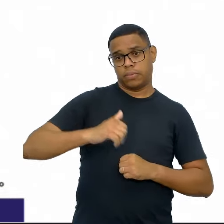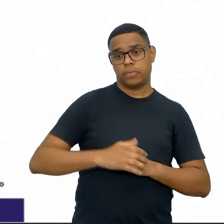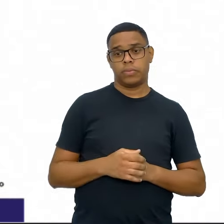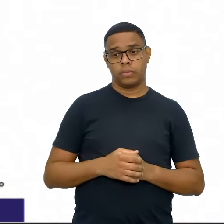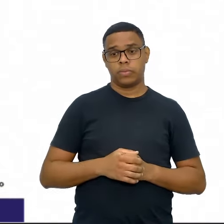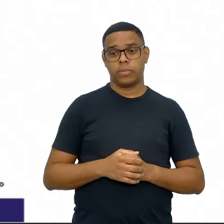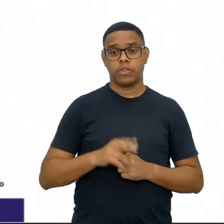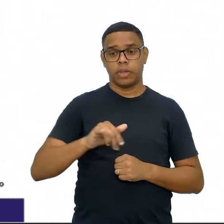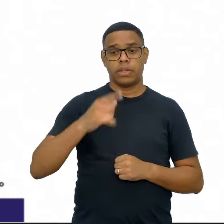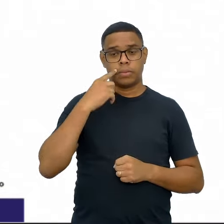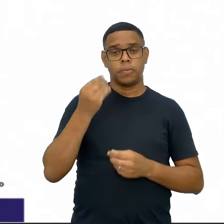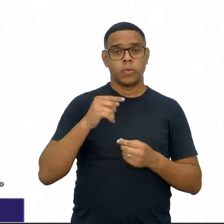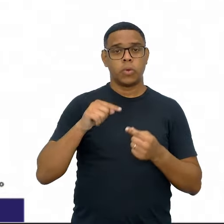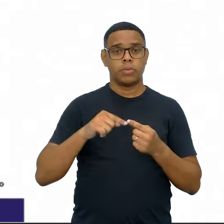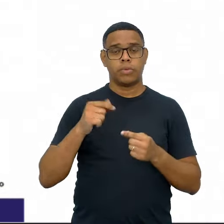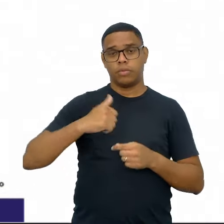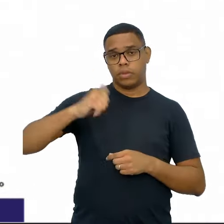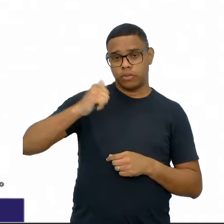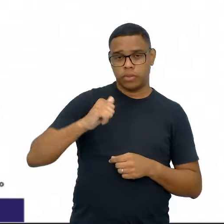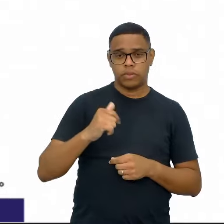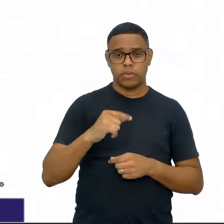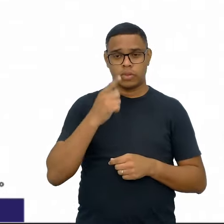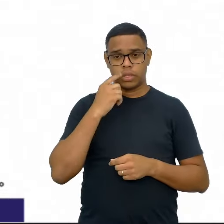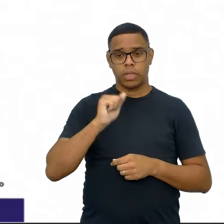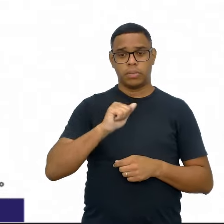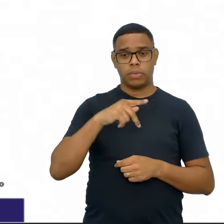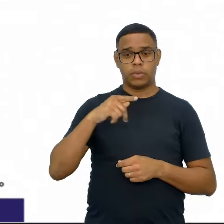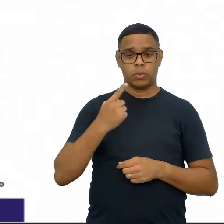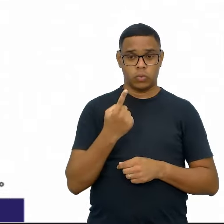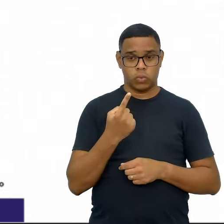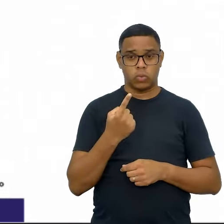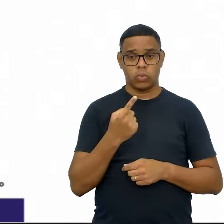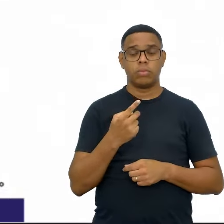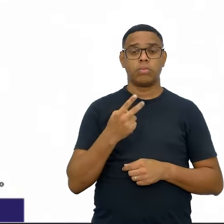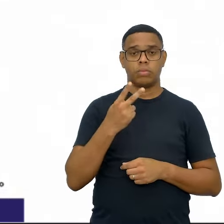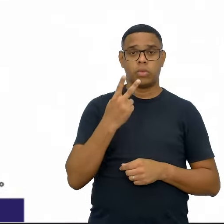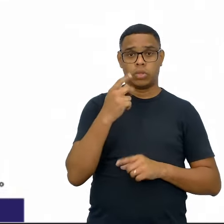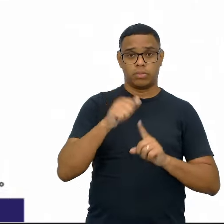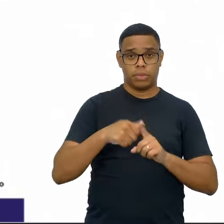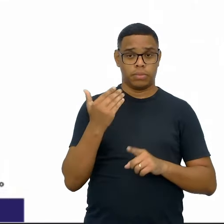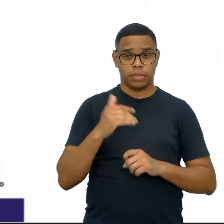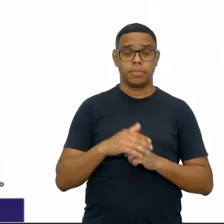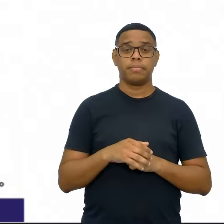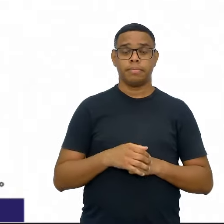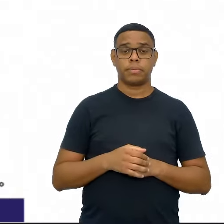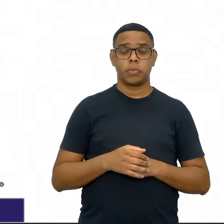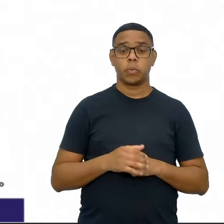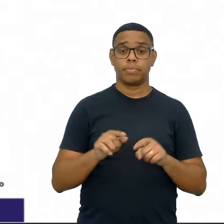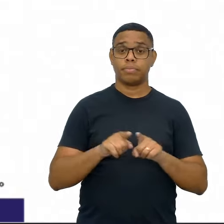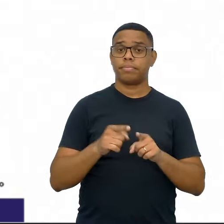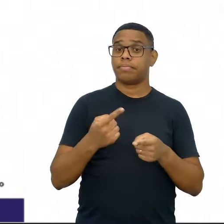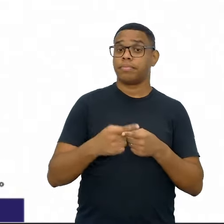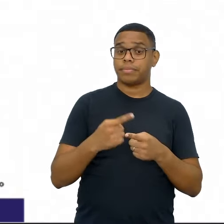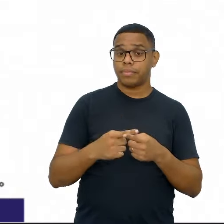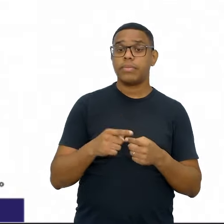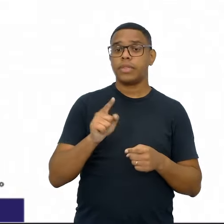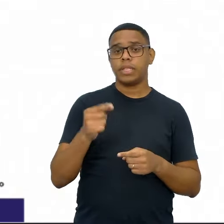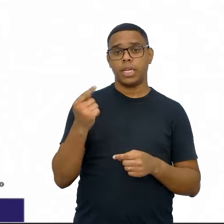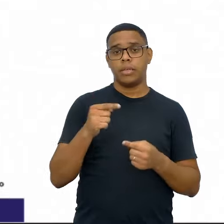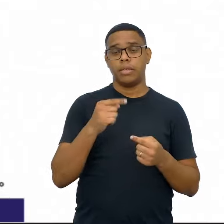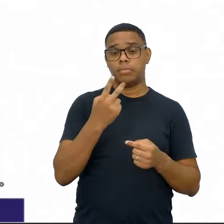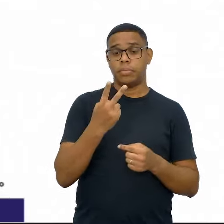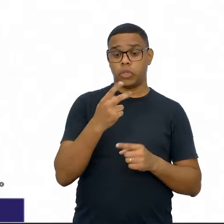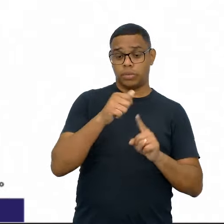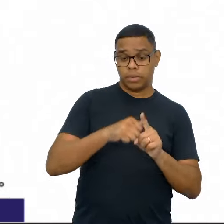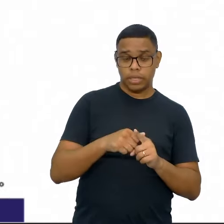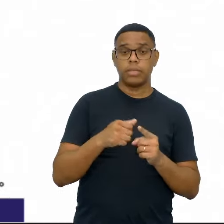né, que eles fizeram, a AP1 do primeiro bimestre, porque as duas são muito importantes,